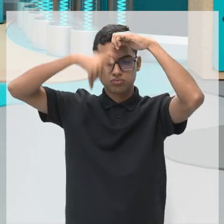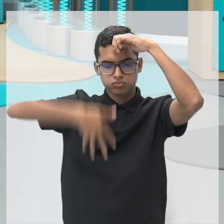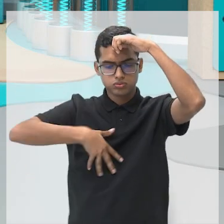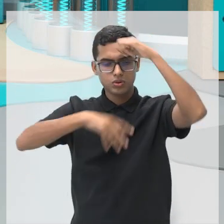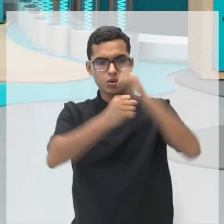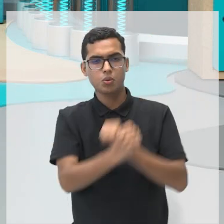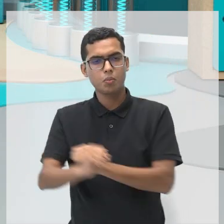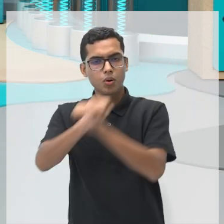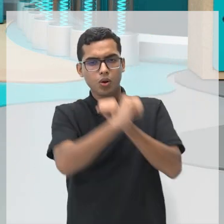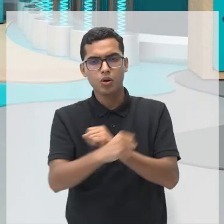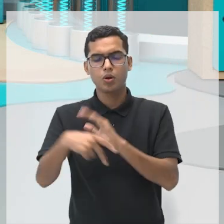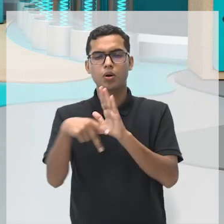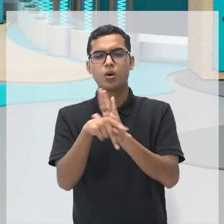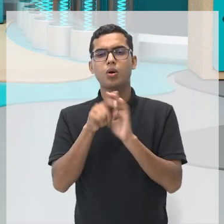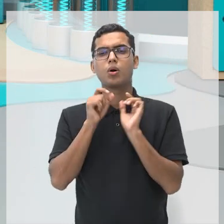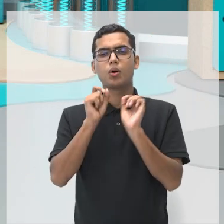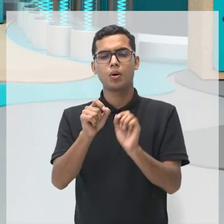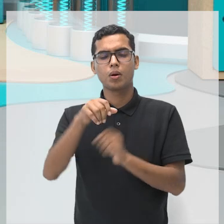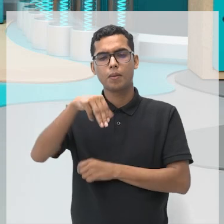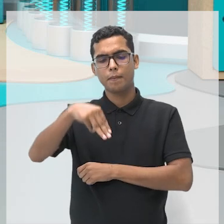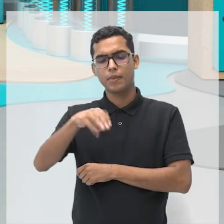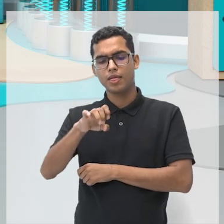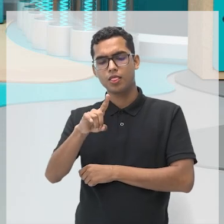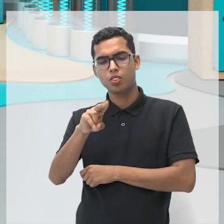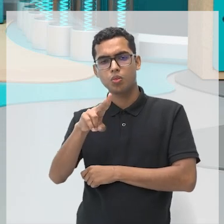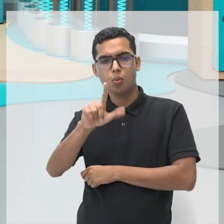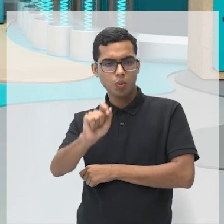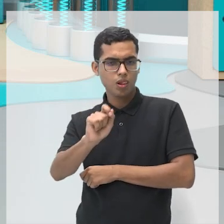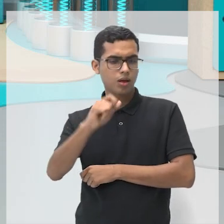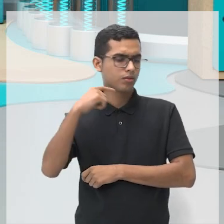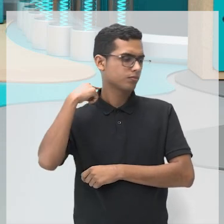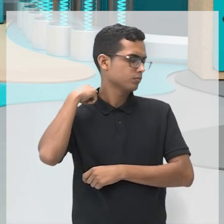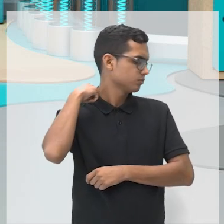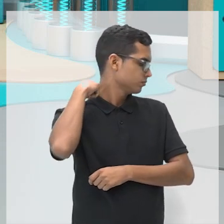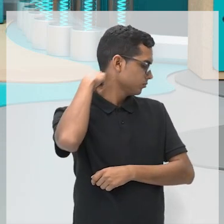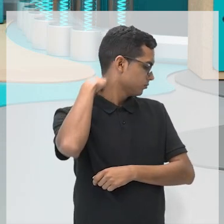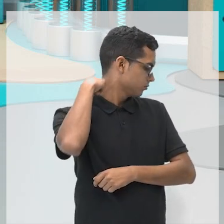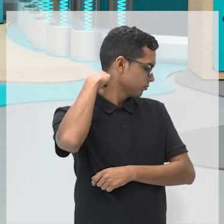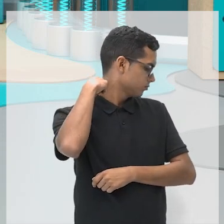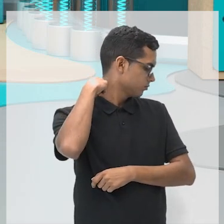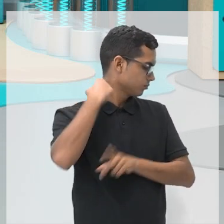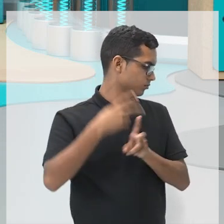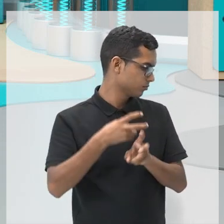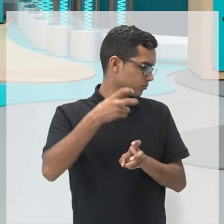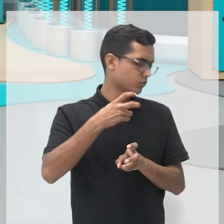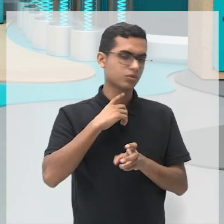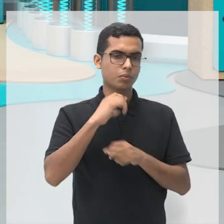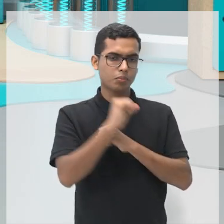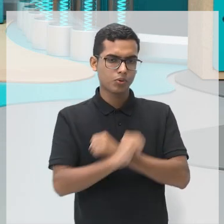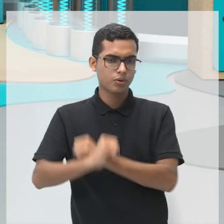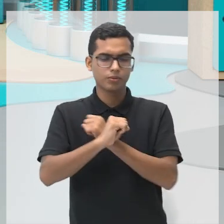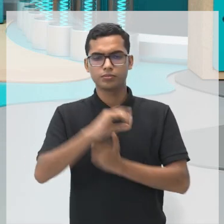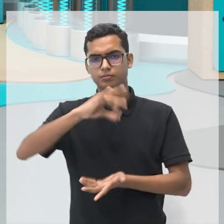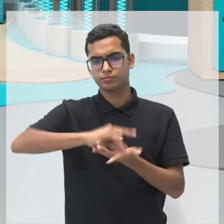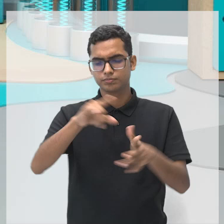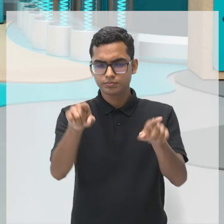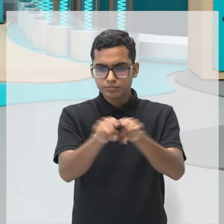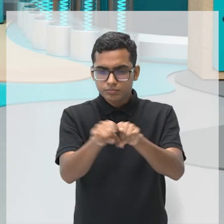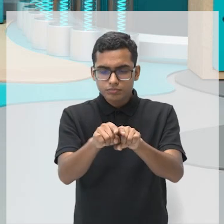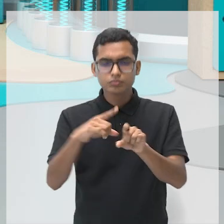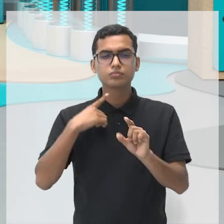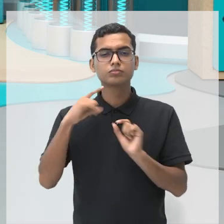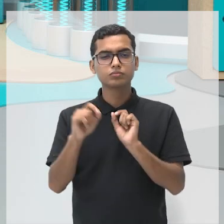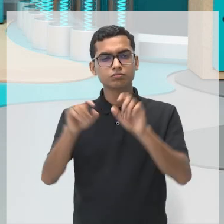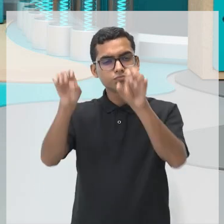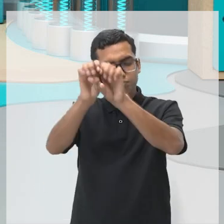medula espinhal, ok? Que é uma estrutura ligada ali às